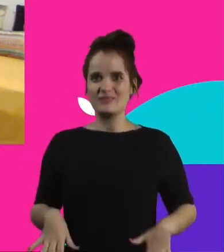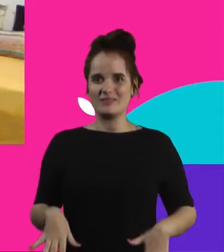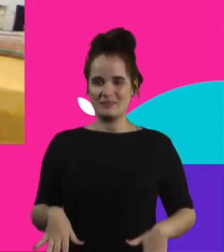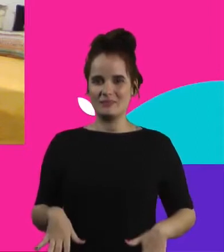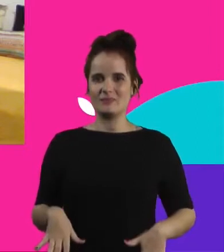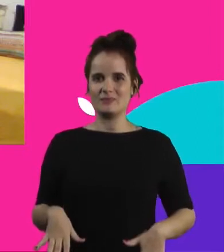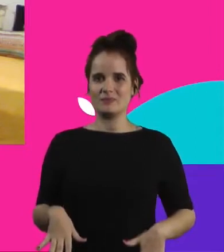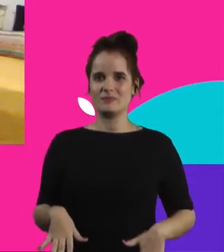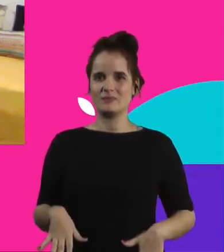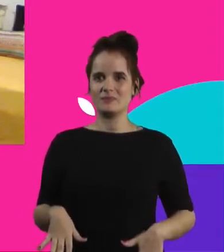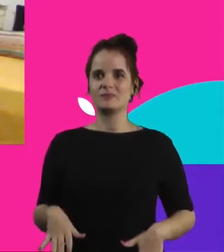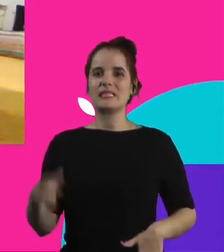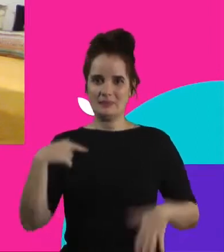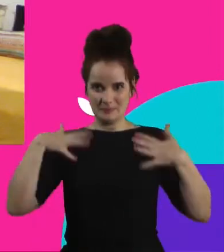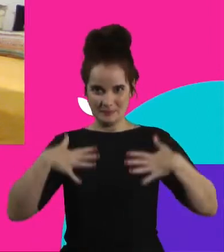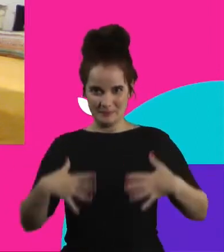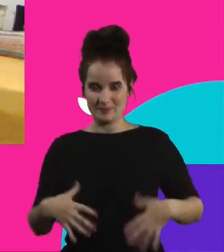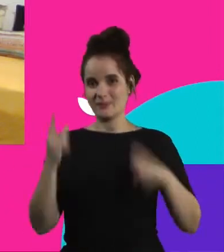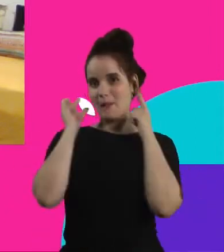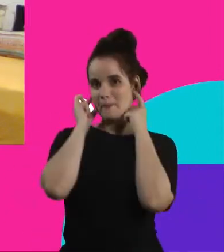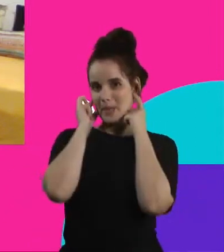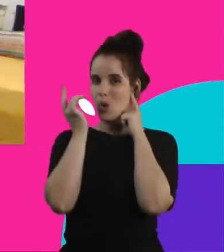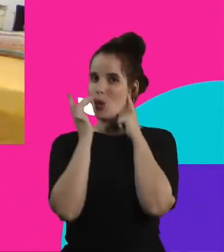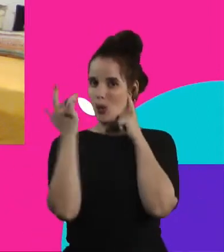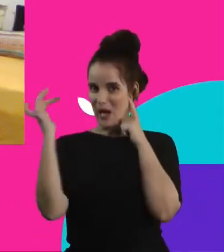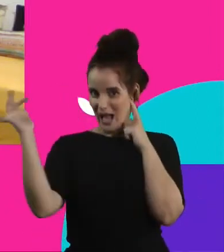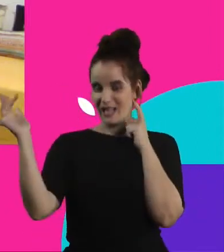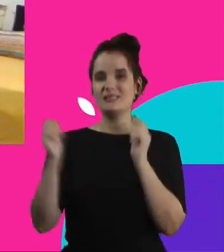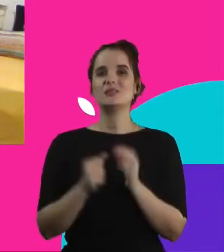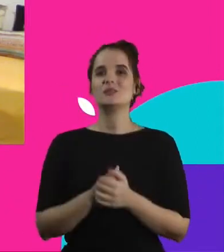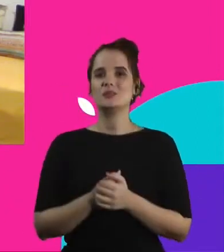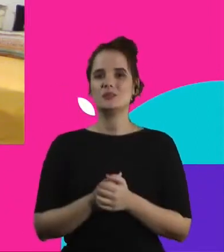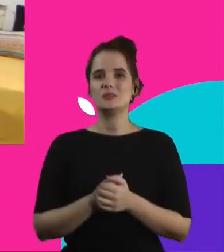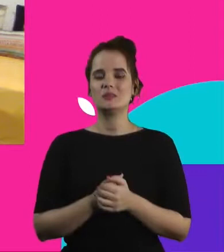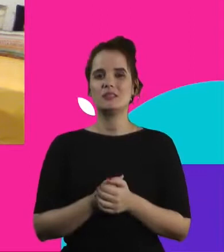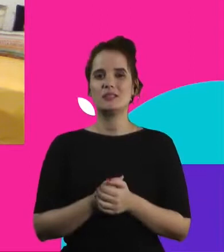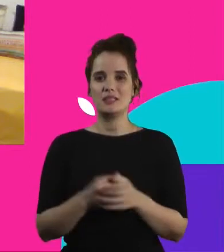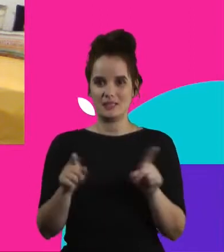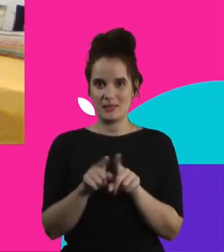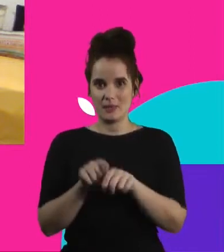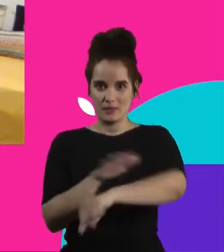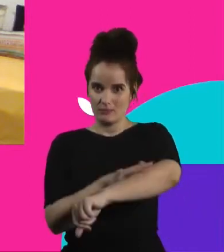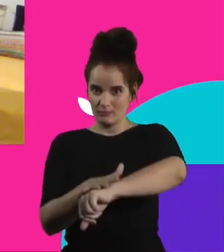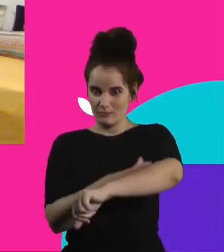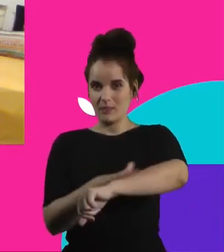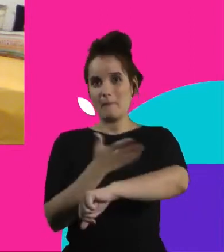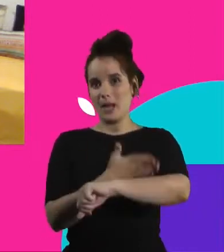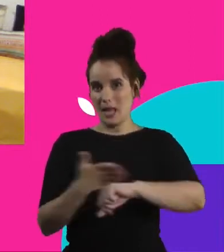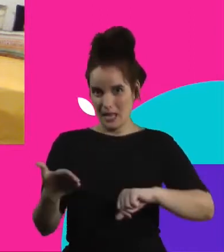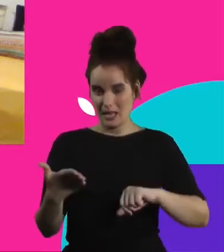uma parte lilás, brincos dourados, e sou de pele clara,